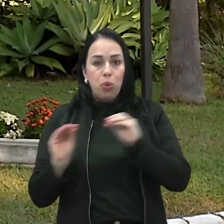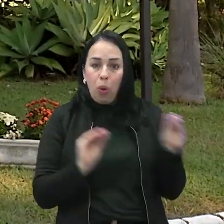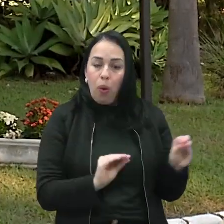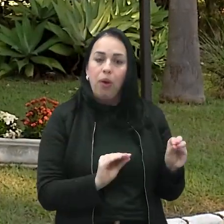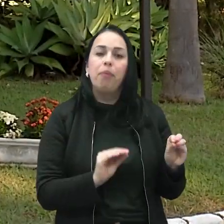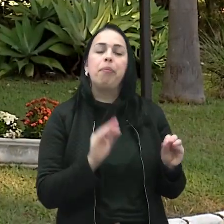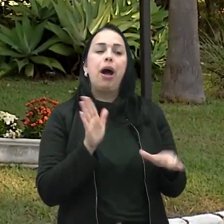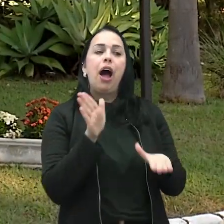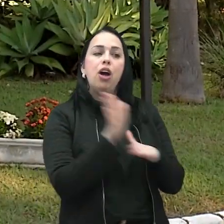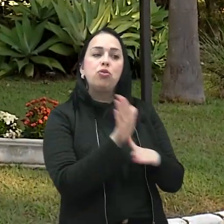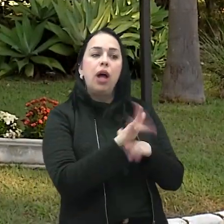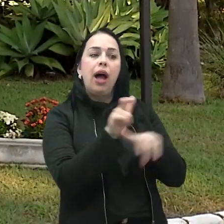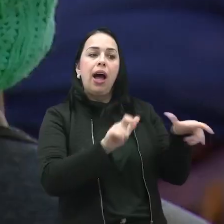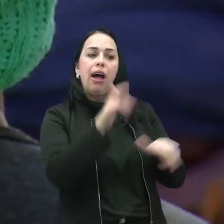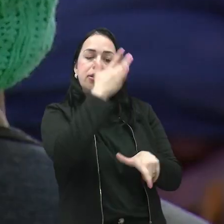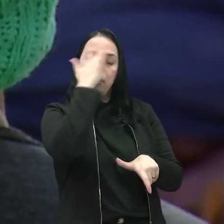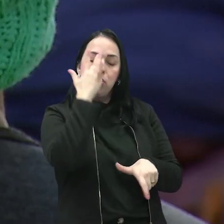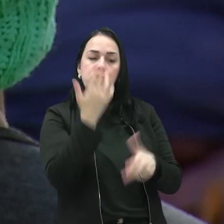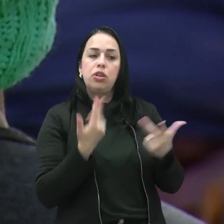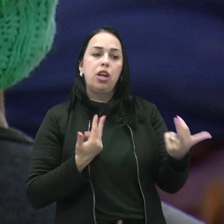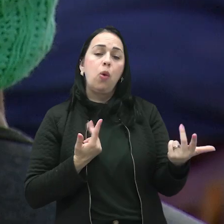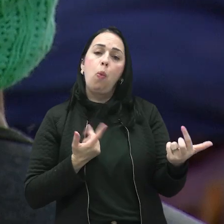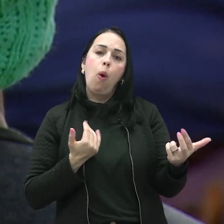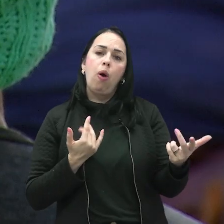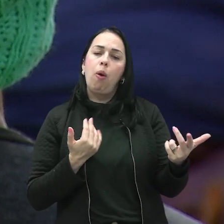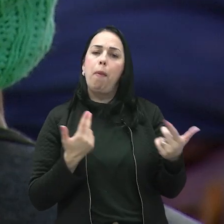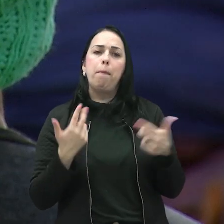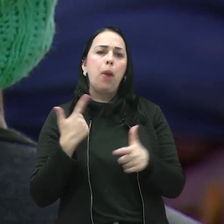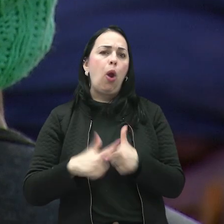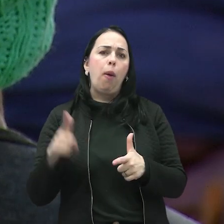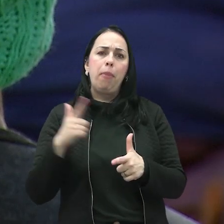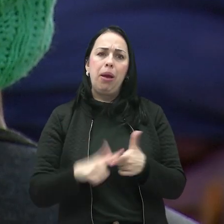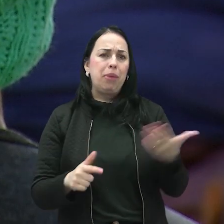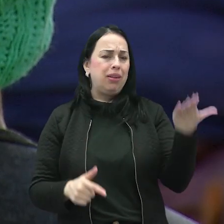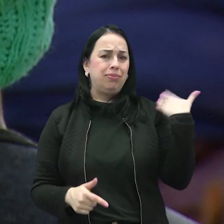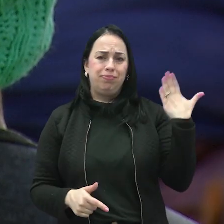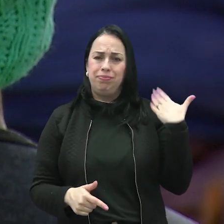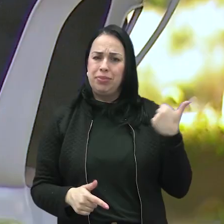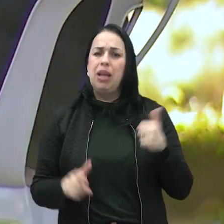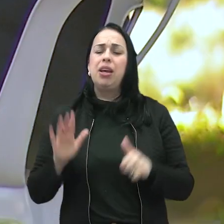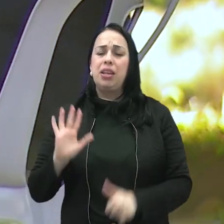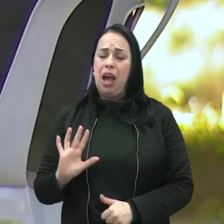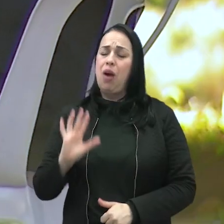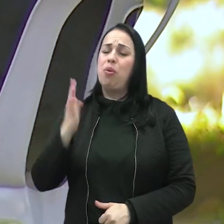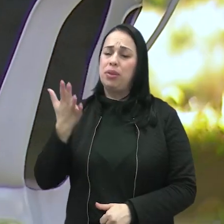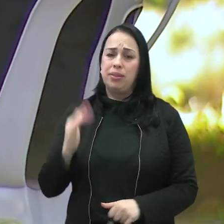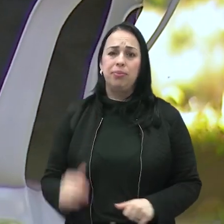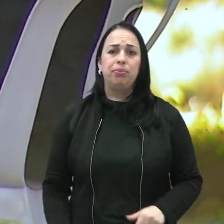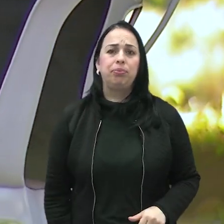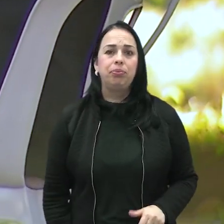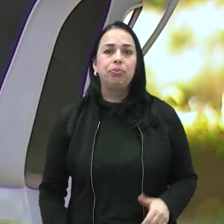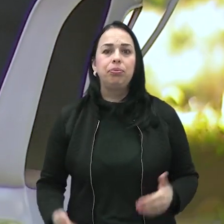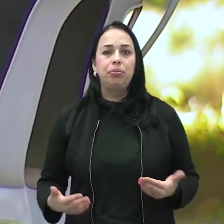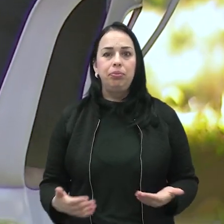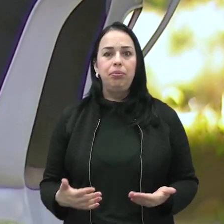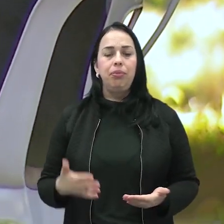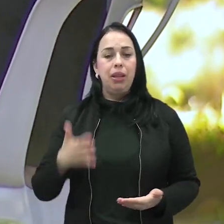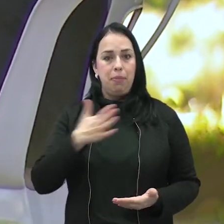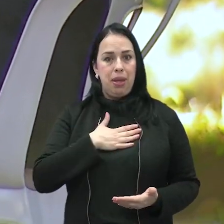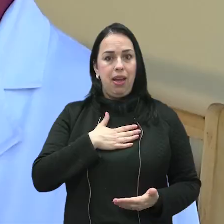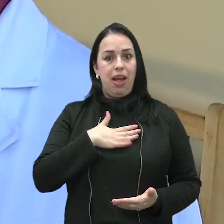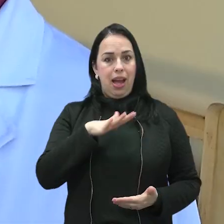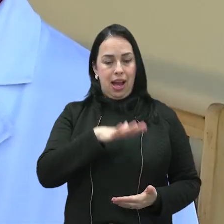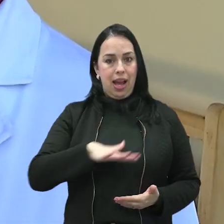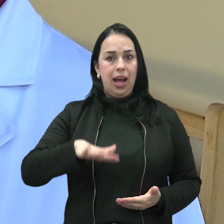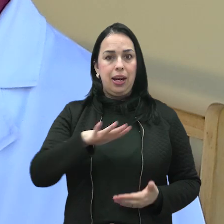e hoje trabalha nesta clínica, ajudando pessoas que passam pelos mesmos problemas que, no passado, fizeram parte da vida